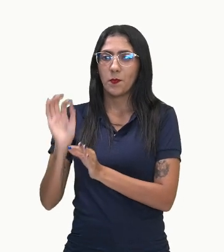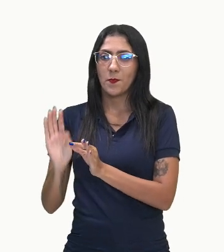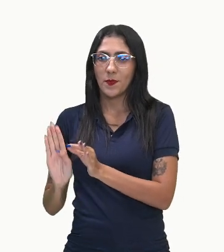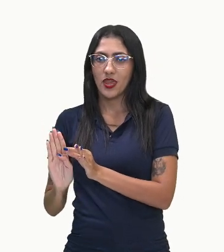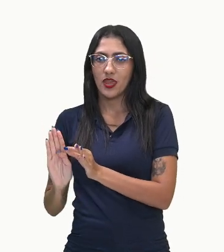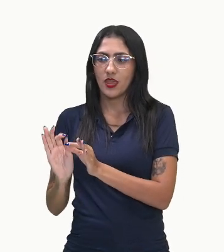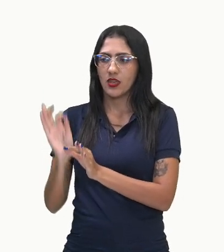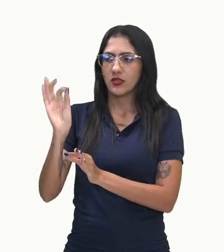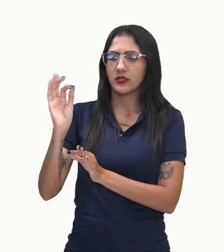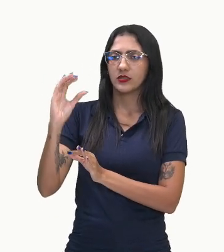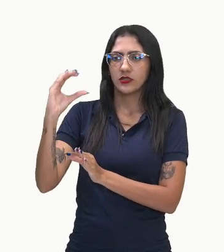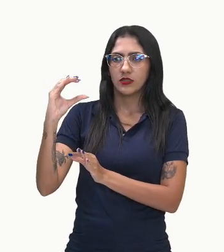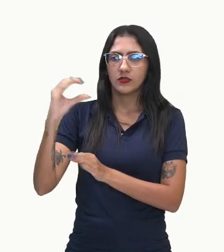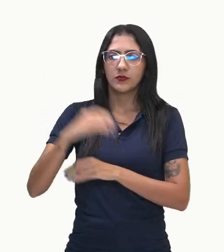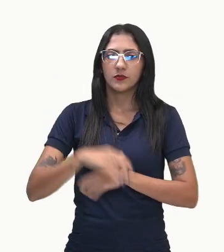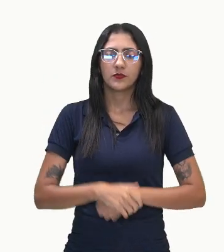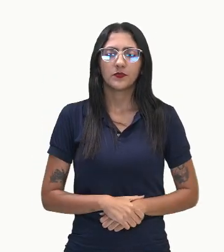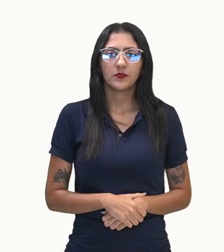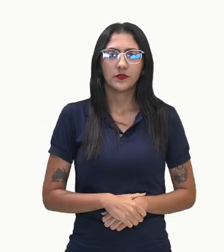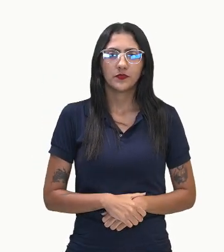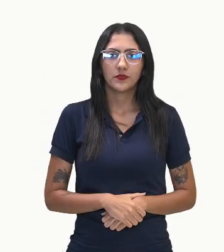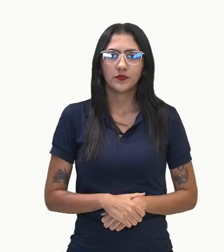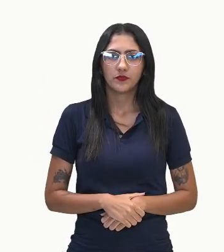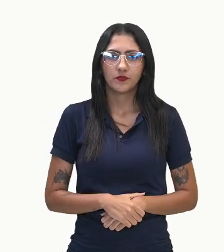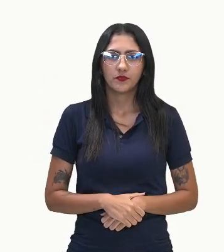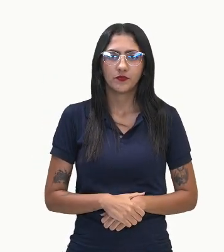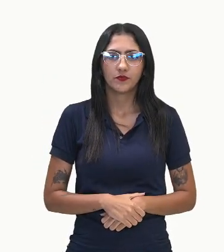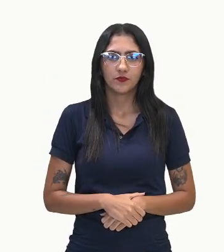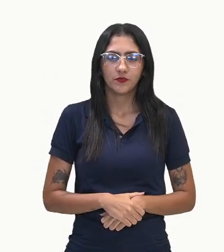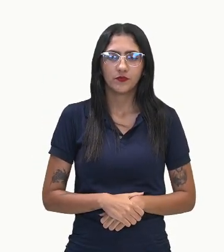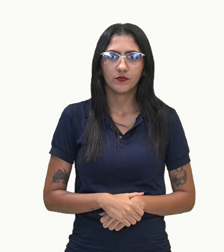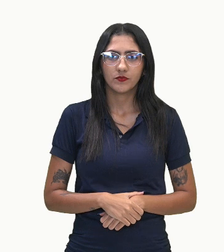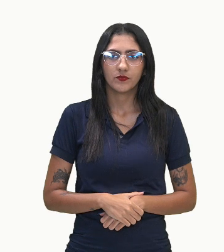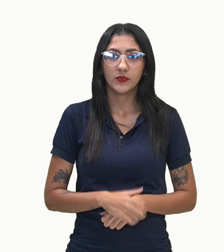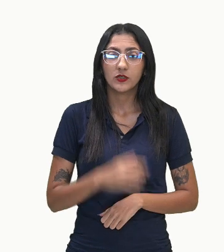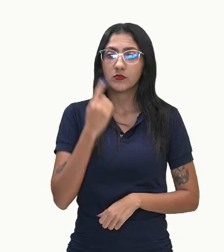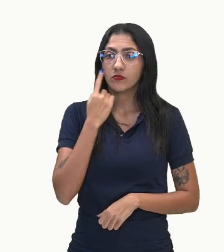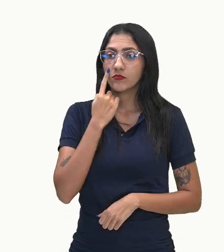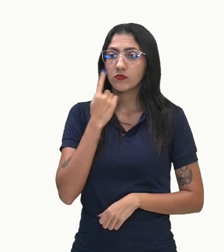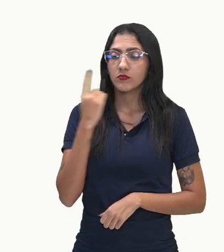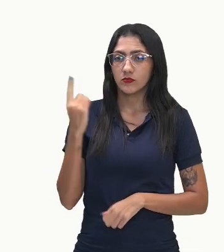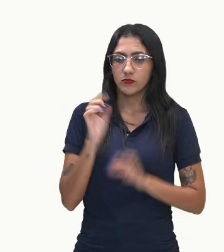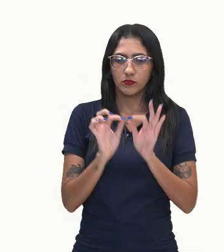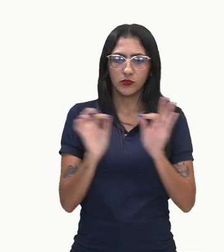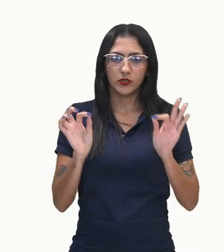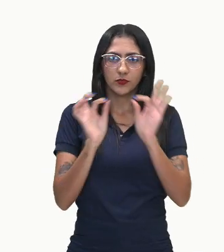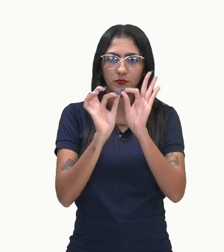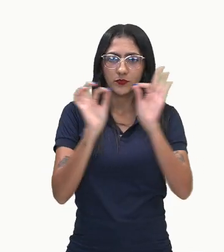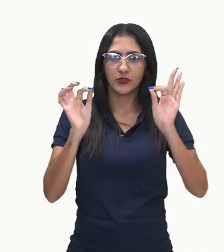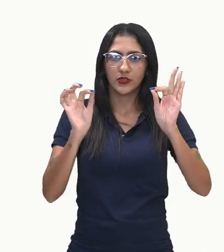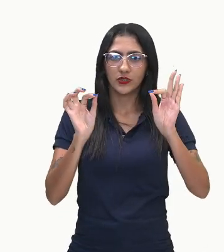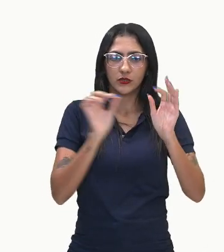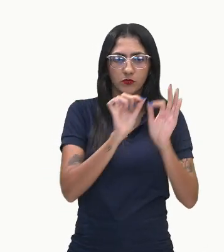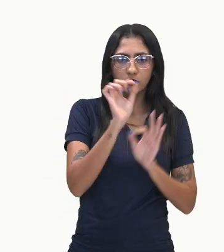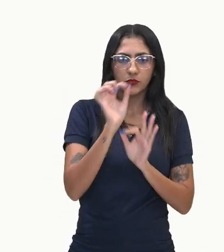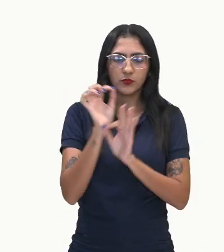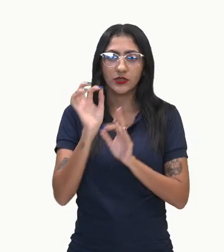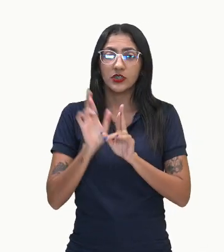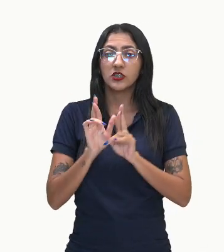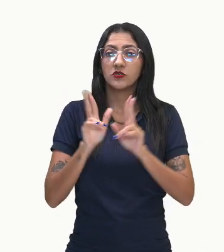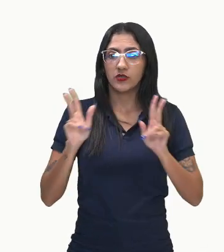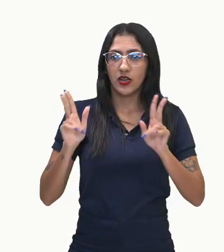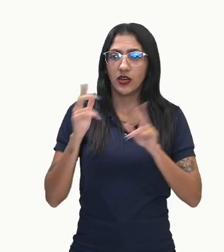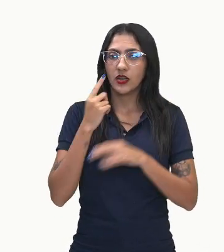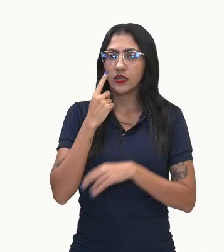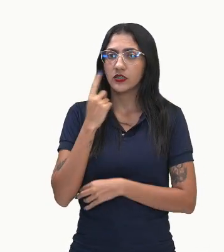BC. Os lados terão tamanhos diferentes no retângulo. O quadrado, todos os lados têm o mesmo tamanho.